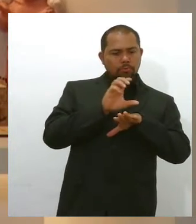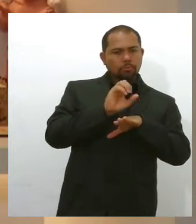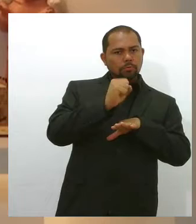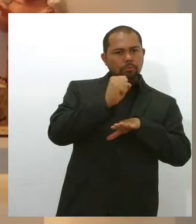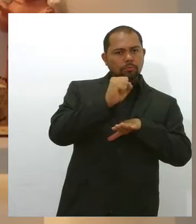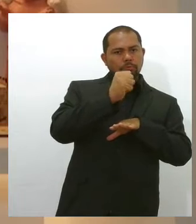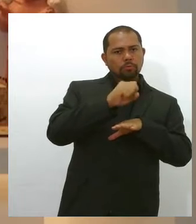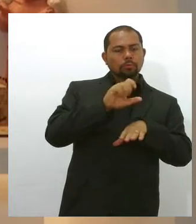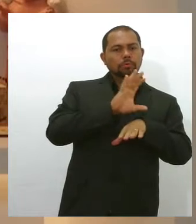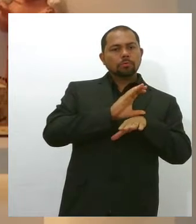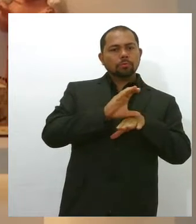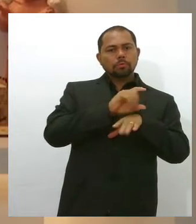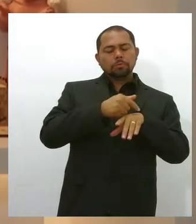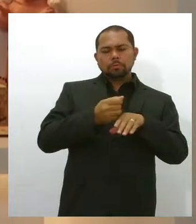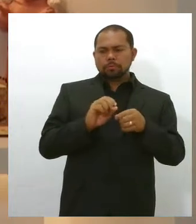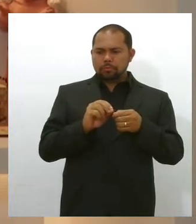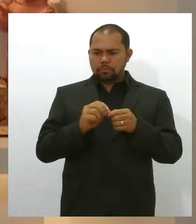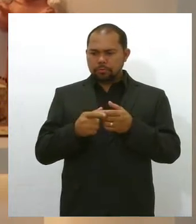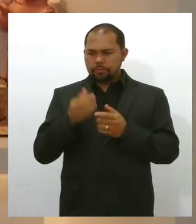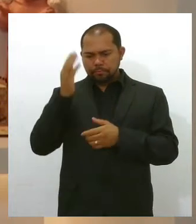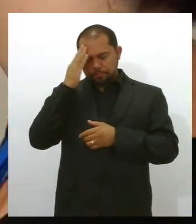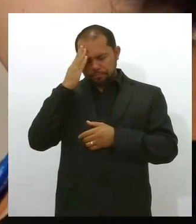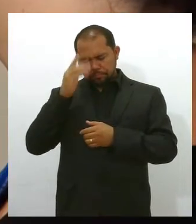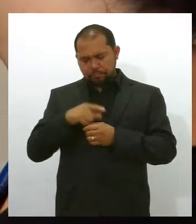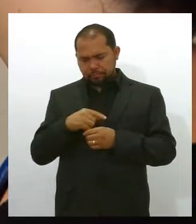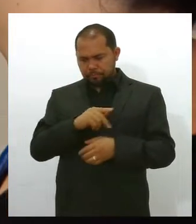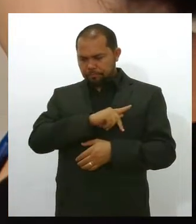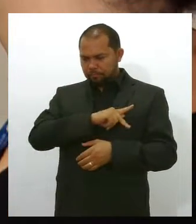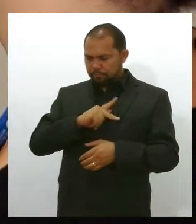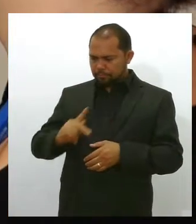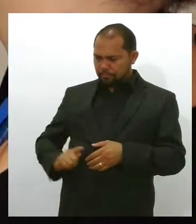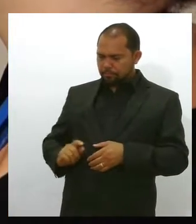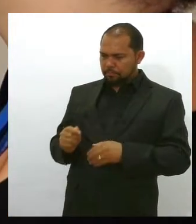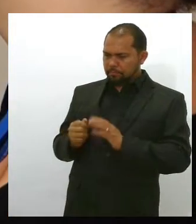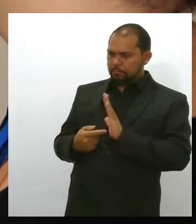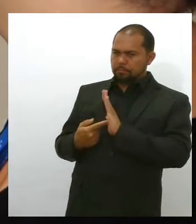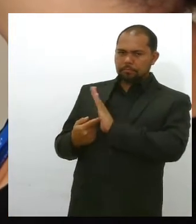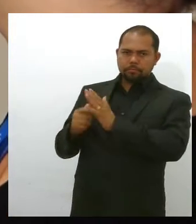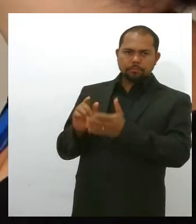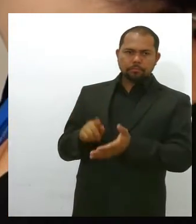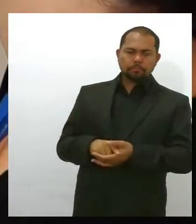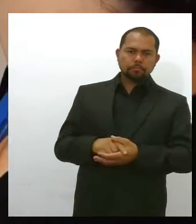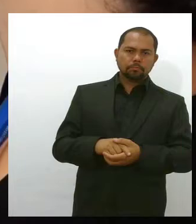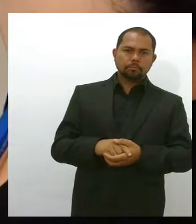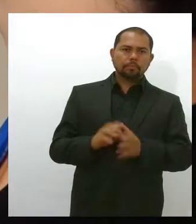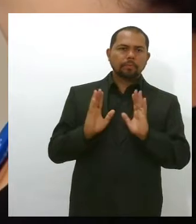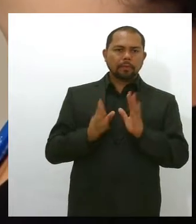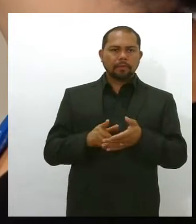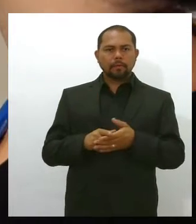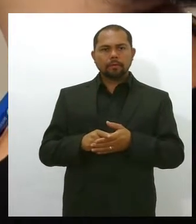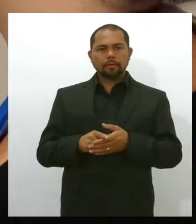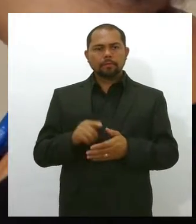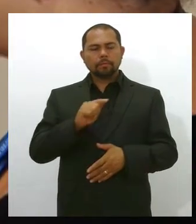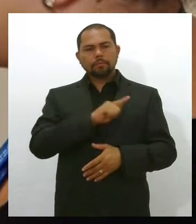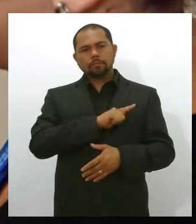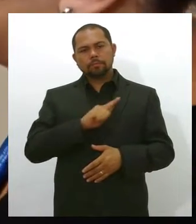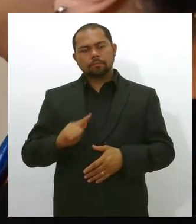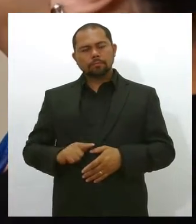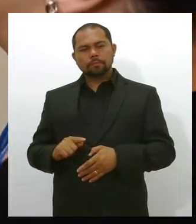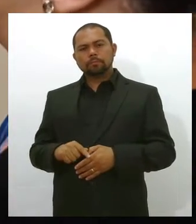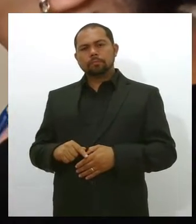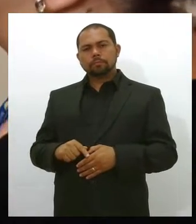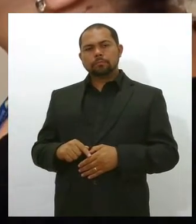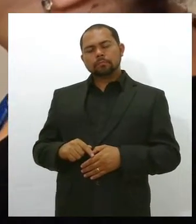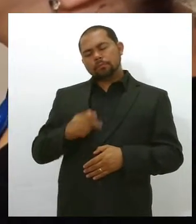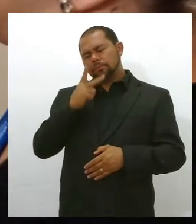que queria dar essa conformação a esse carro da República já sobre o governador e do o que a função se assemelha ao